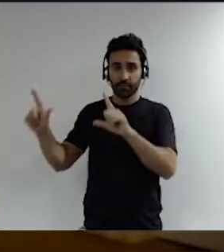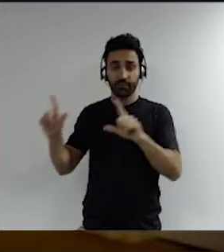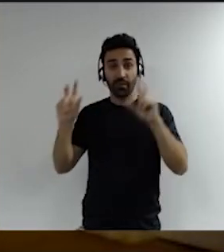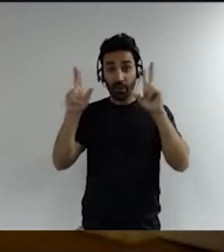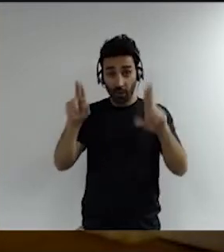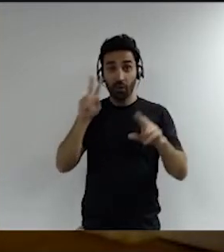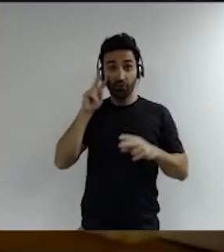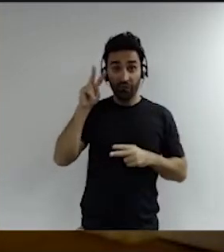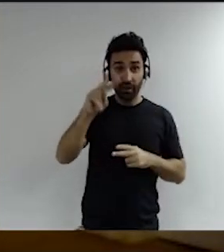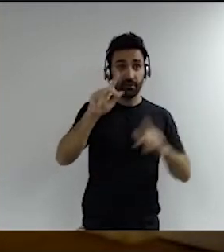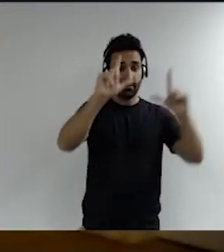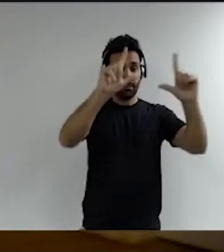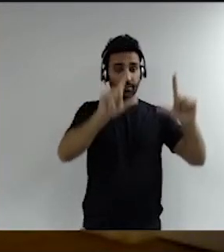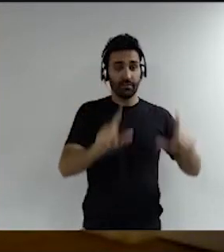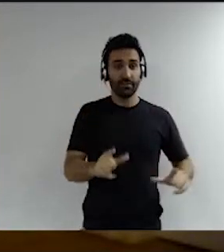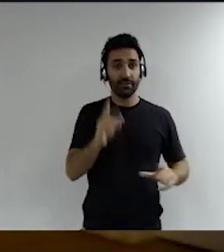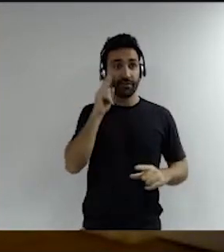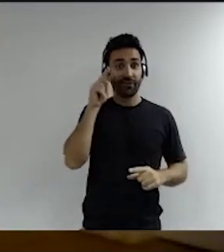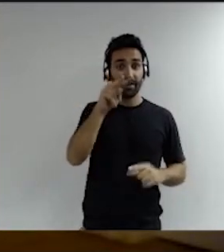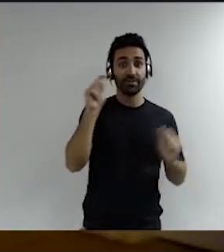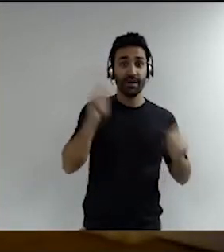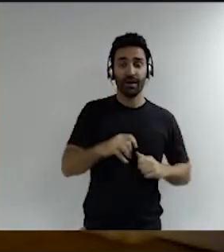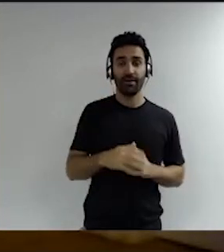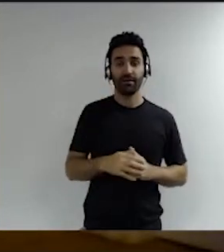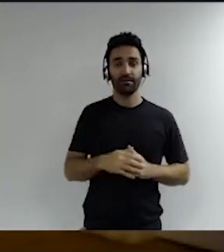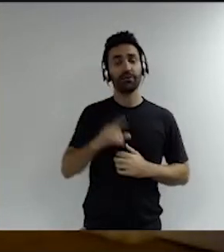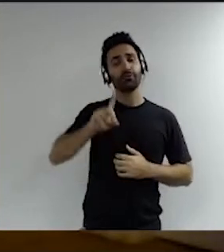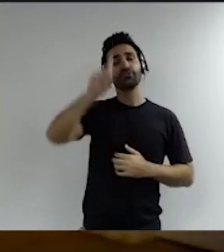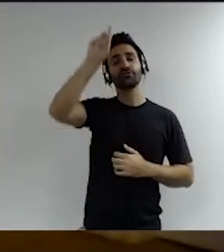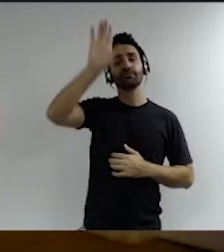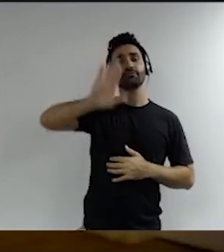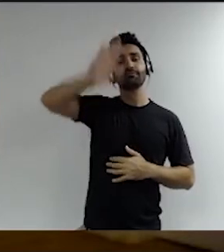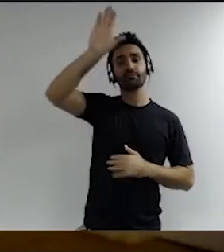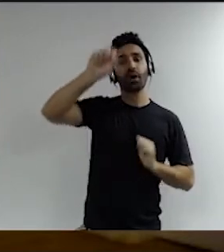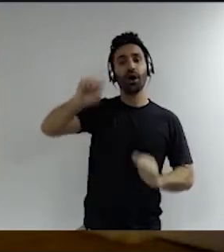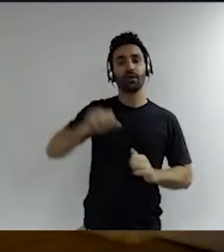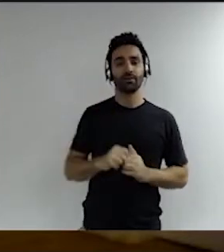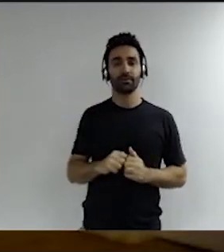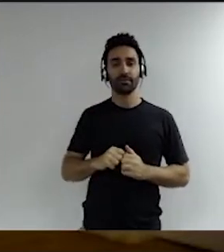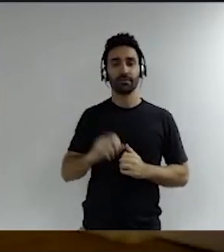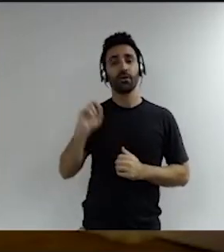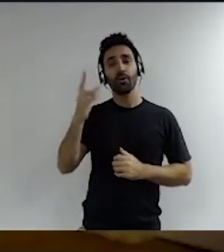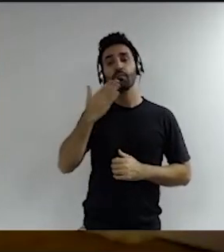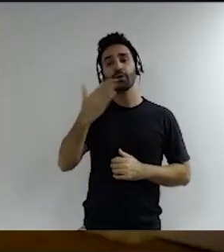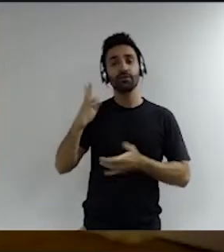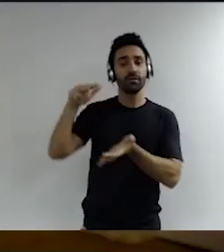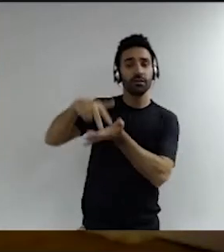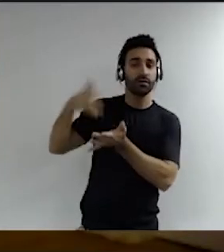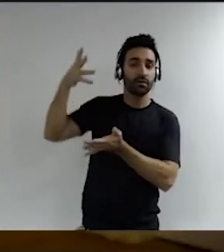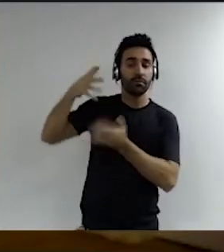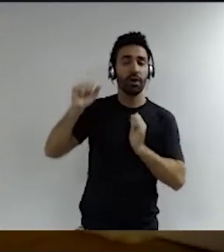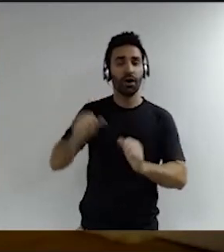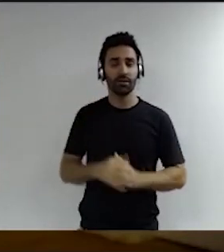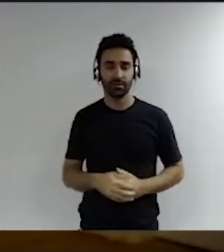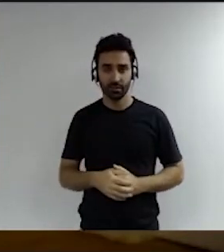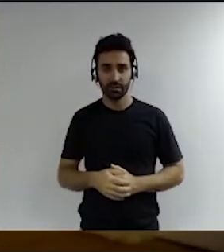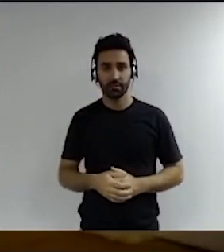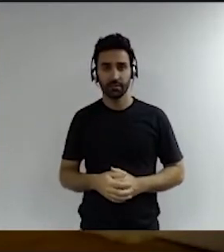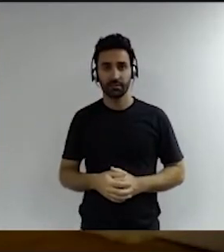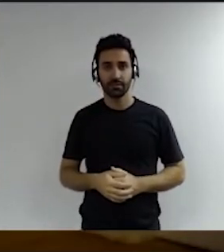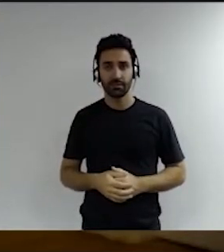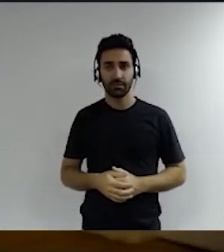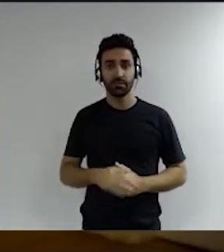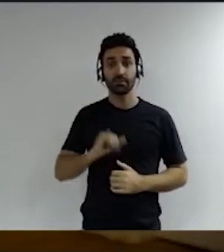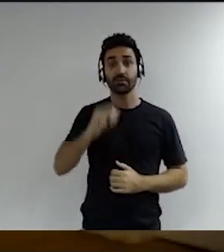vocês, com direito de pedir a palavra, com inscrição para sustentação oral. O cidadão saiu